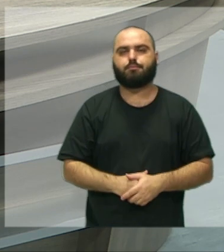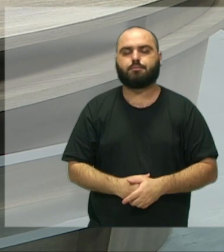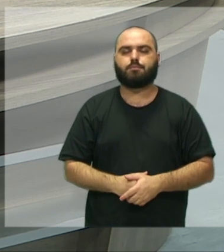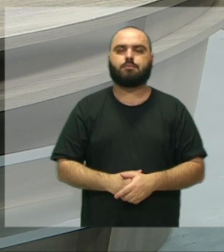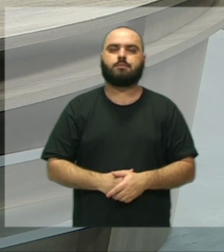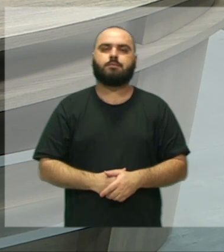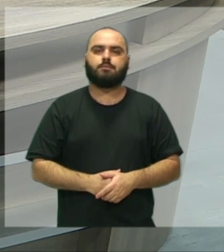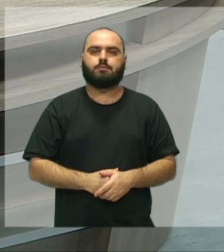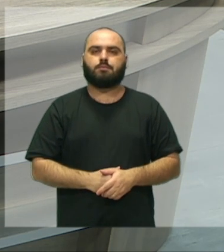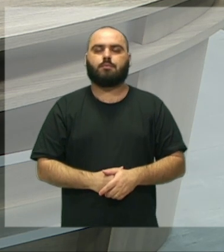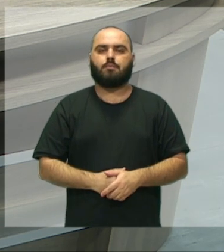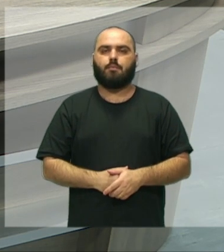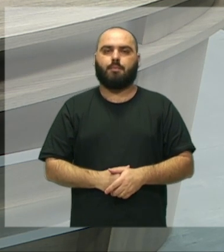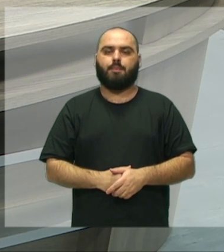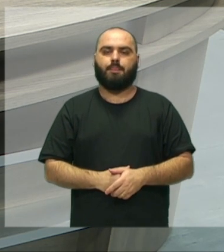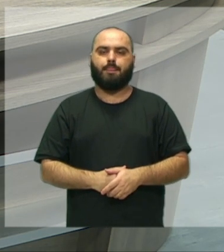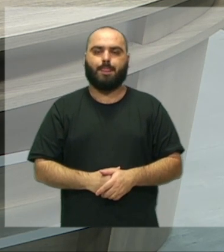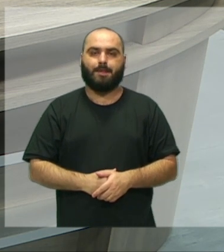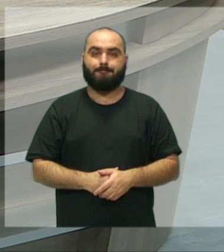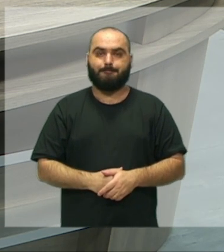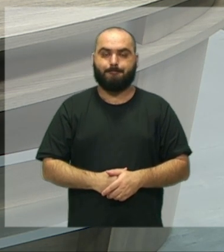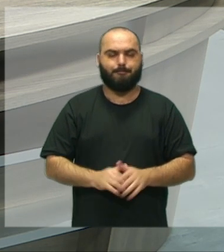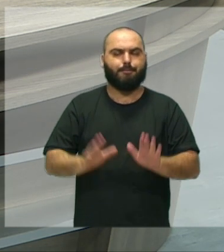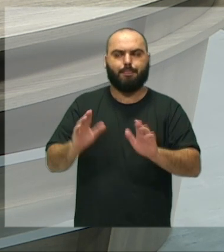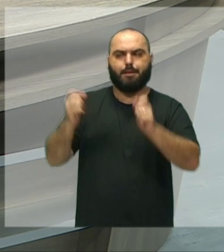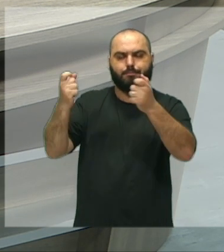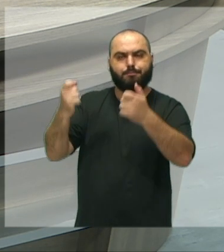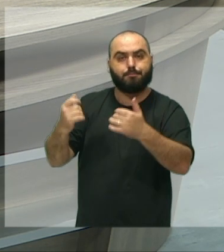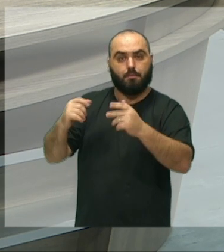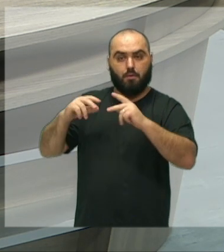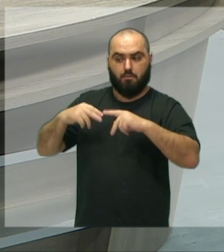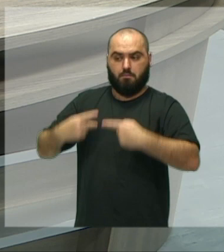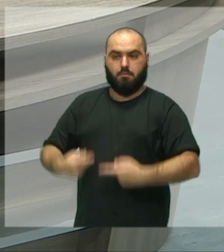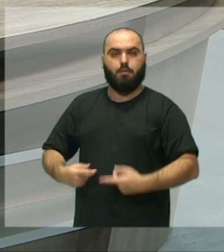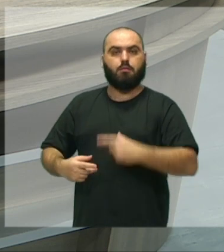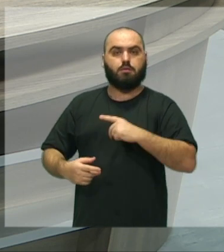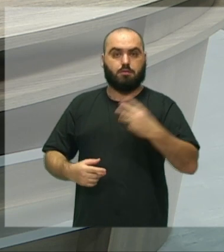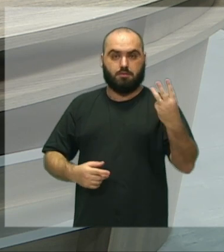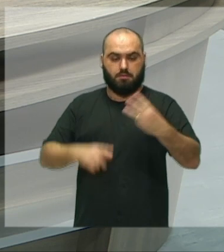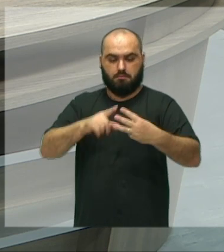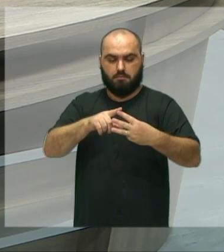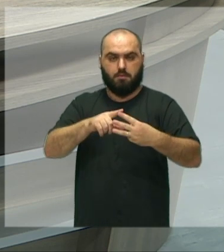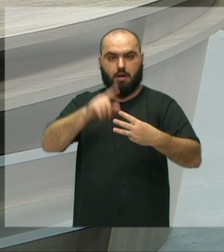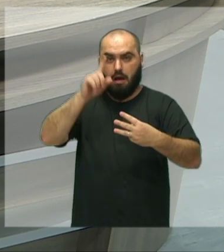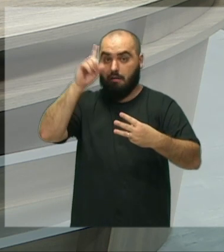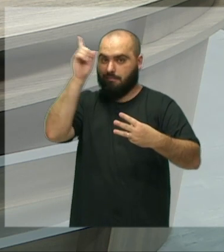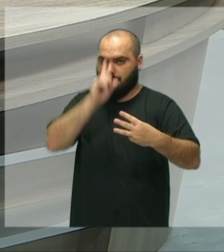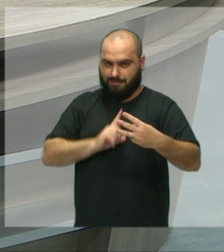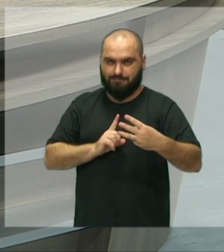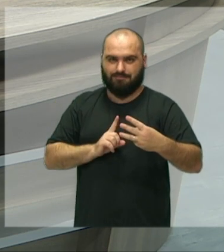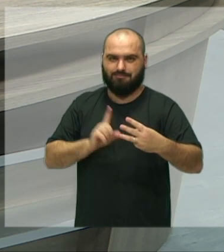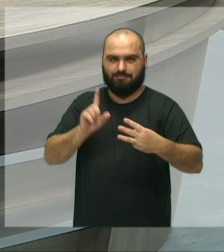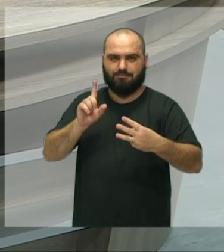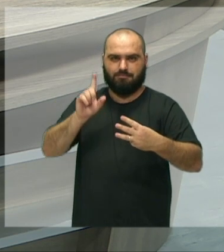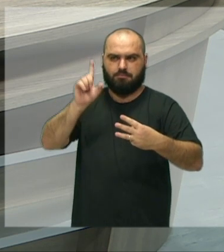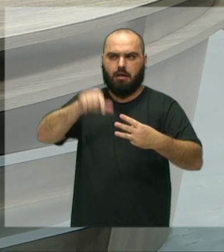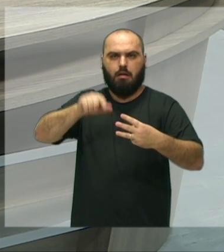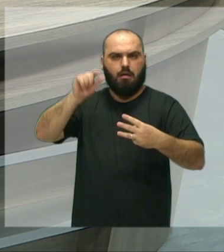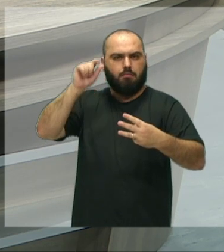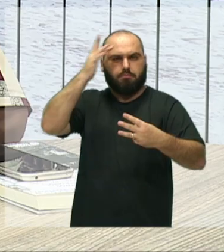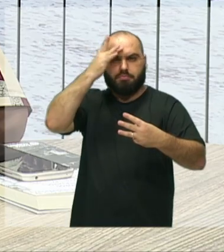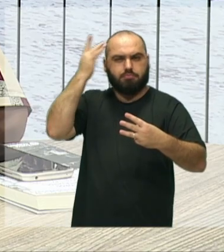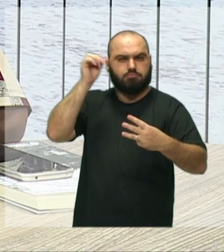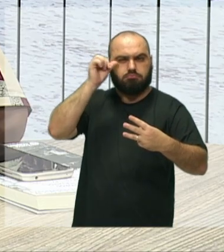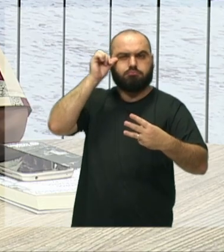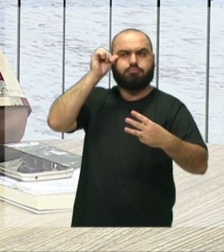que na humanidade havia 3 raças: a raça amarela, que seriam os asiáticos e